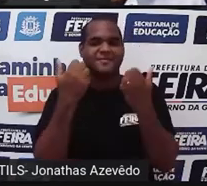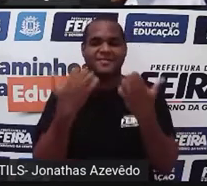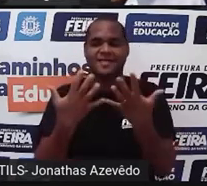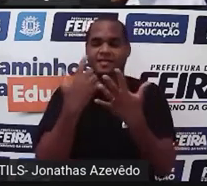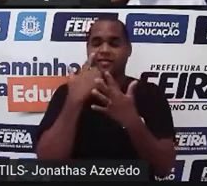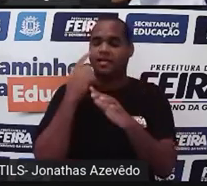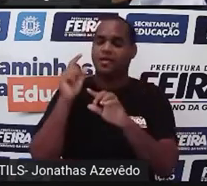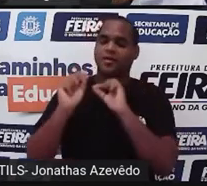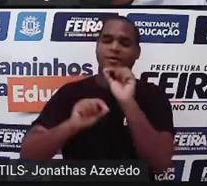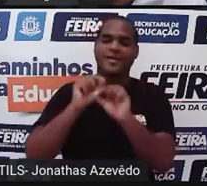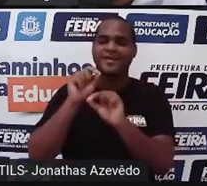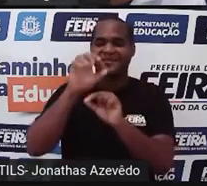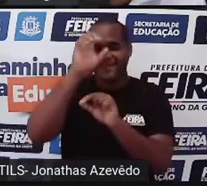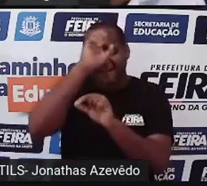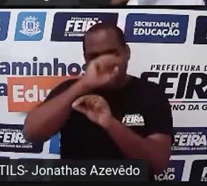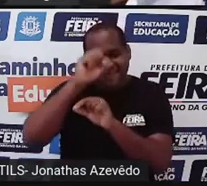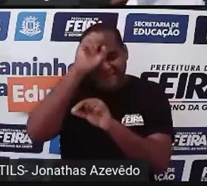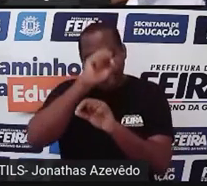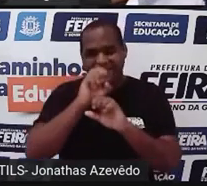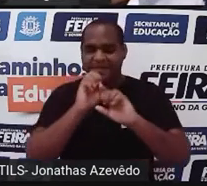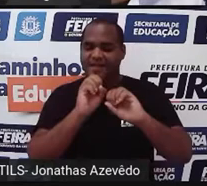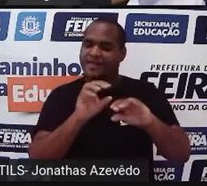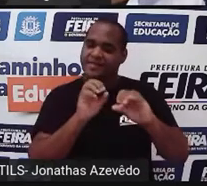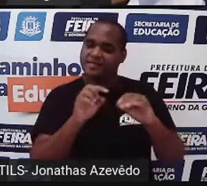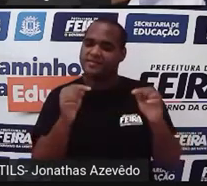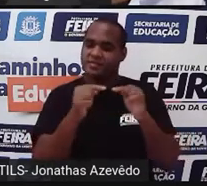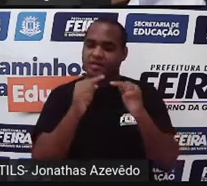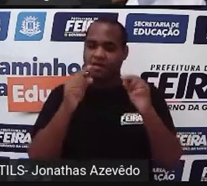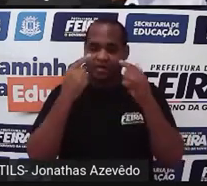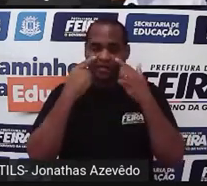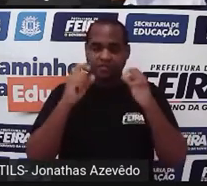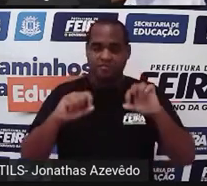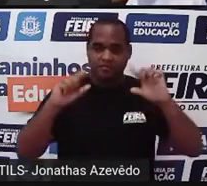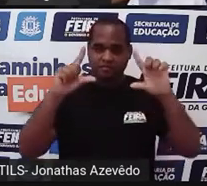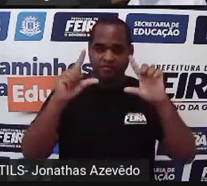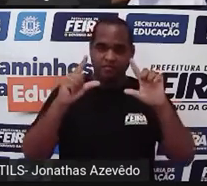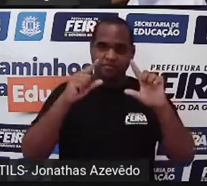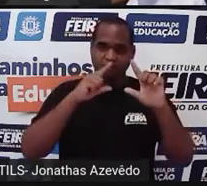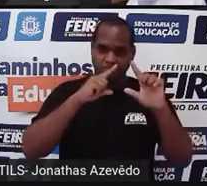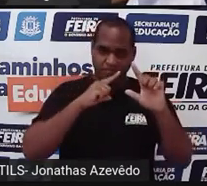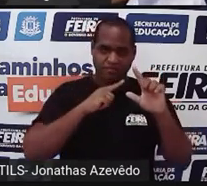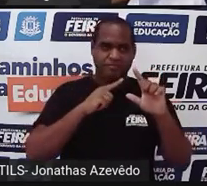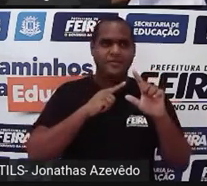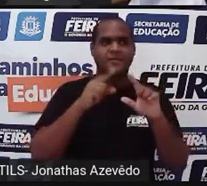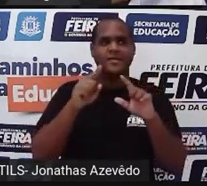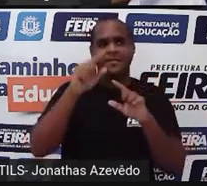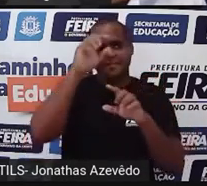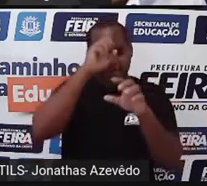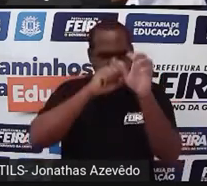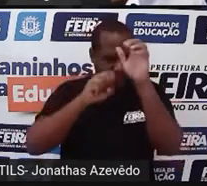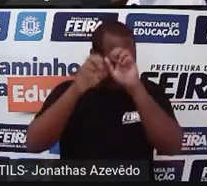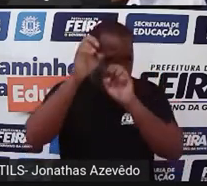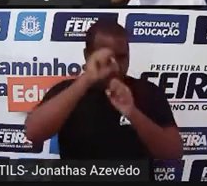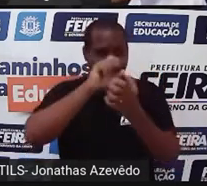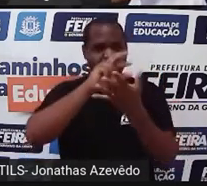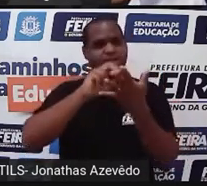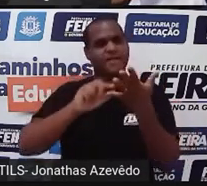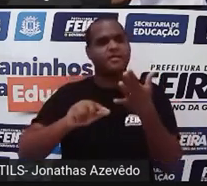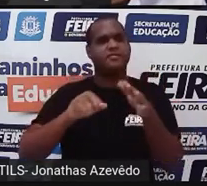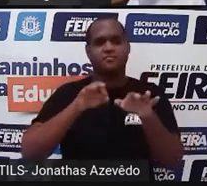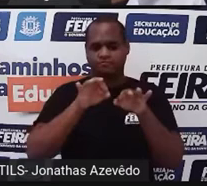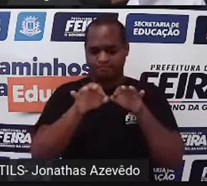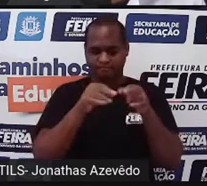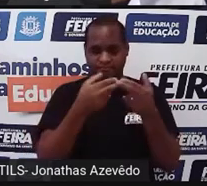tem para aprender nessa aula? Tá bom? Como está ali na tela, a gente vai aprender a coletar dados e